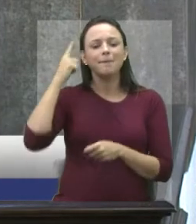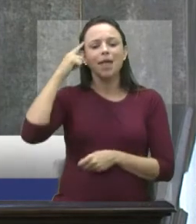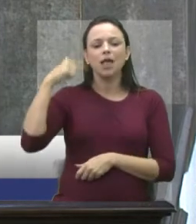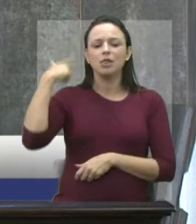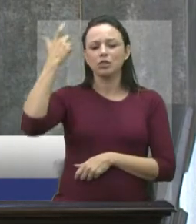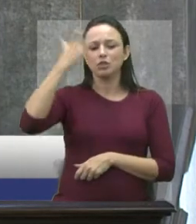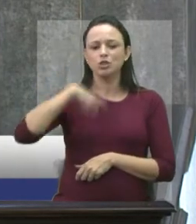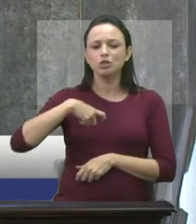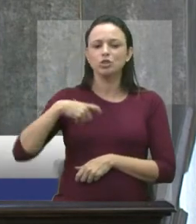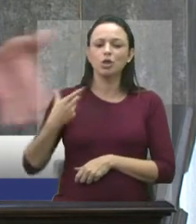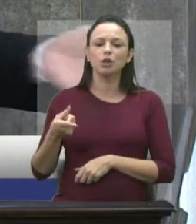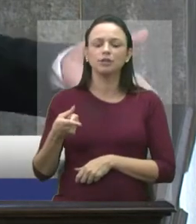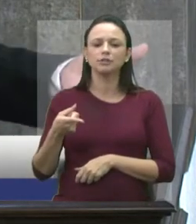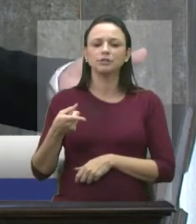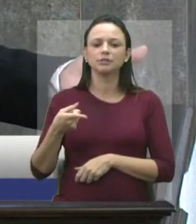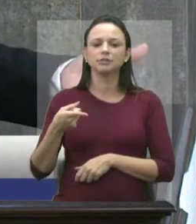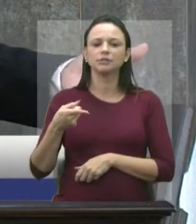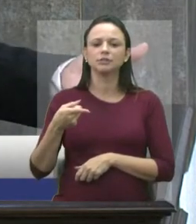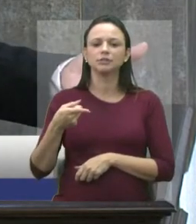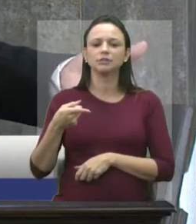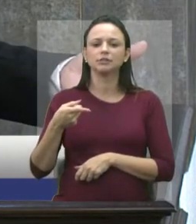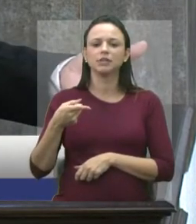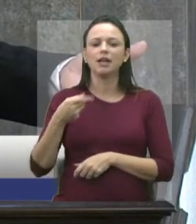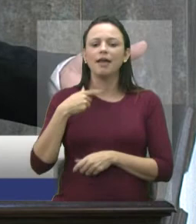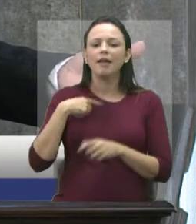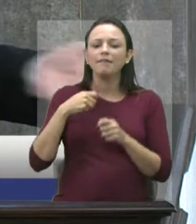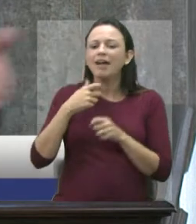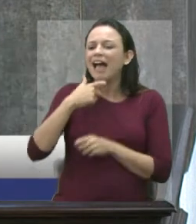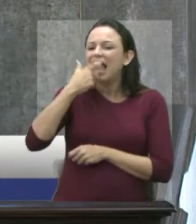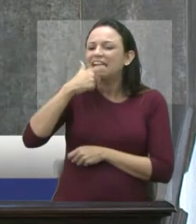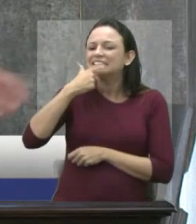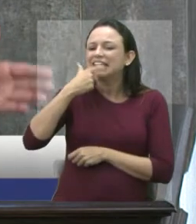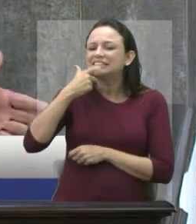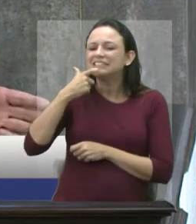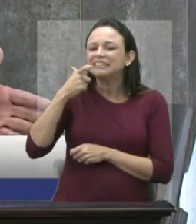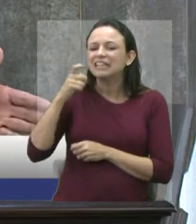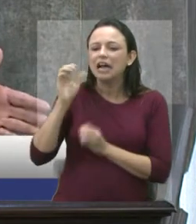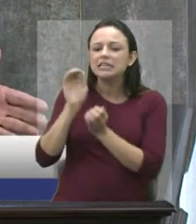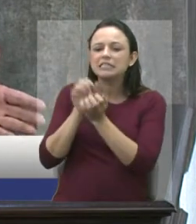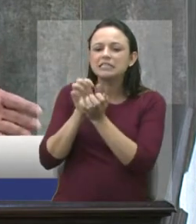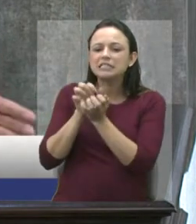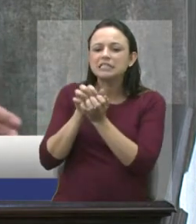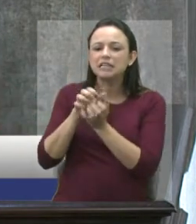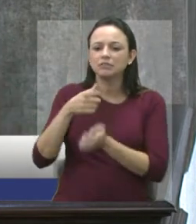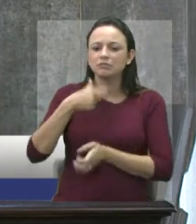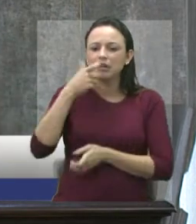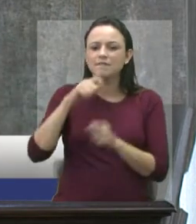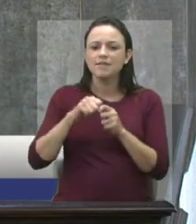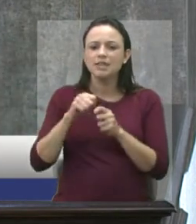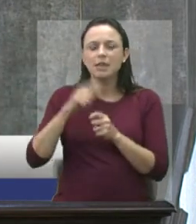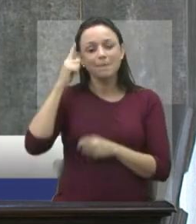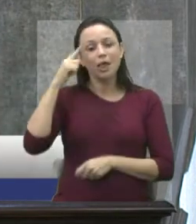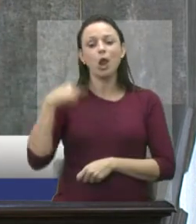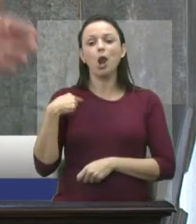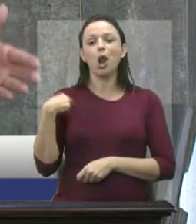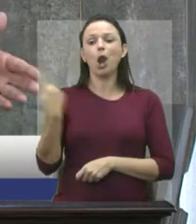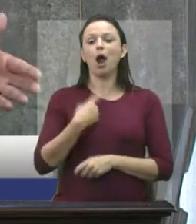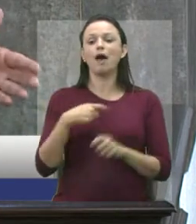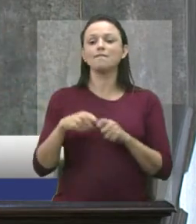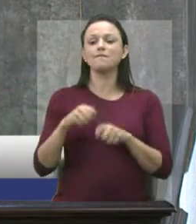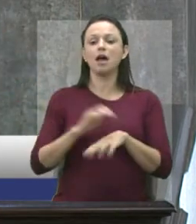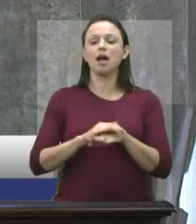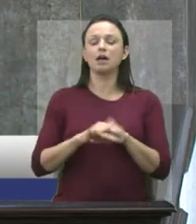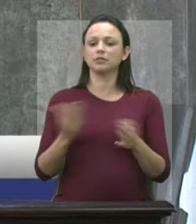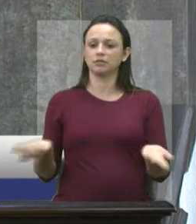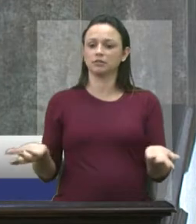arrumar a dentadura para eles e fazer lá. Tá? Olha que ponto que chega. Tá? Aí a pessoa vai